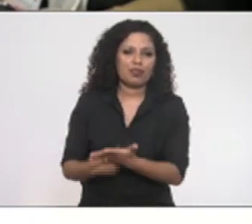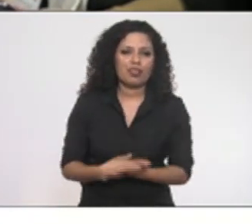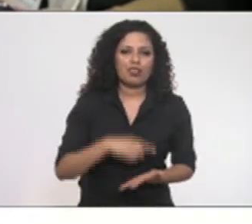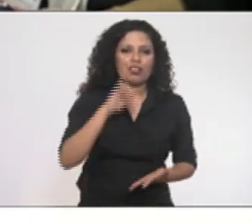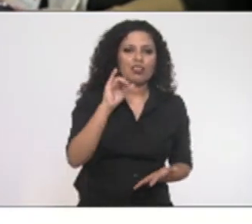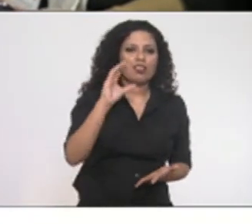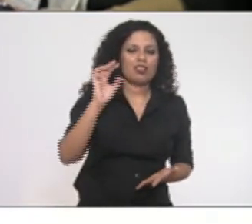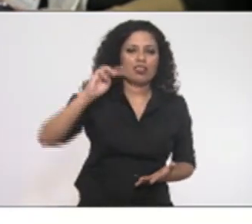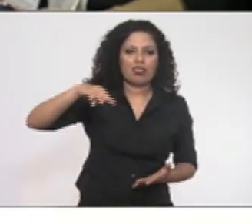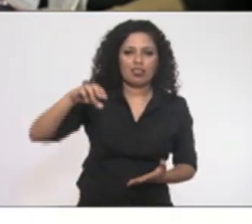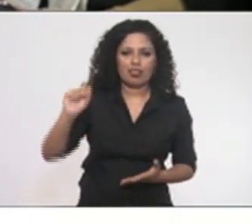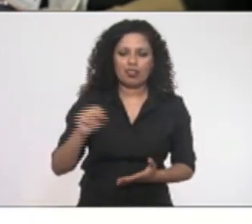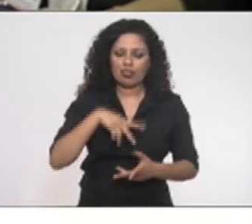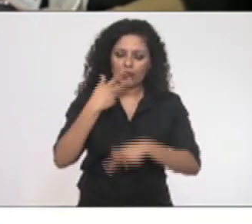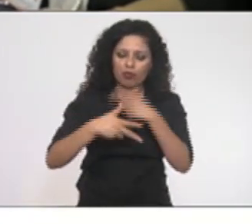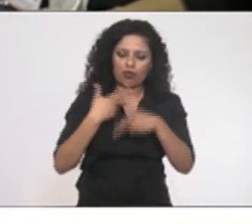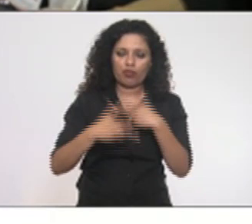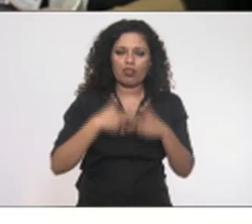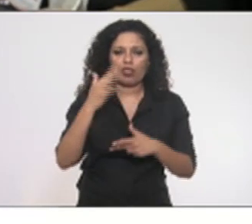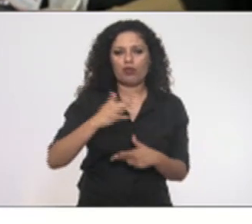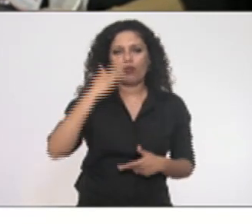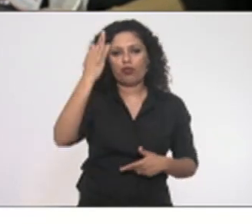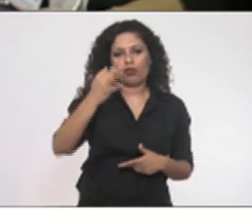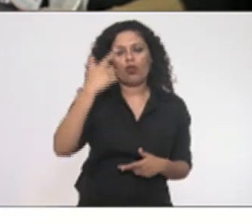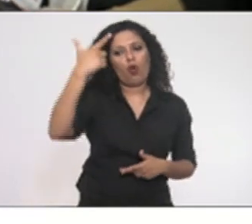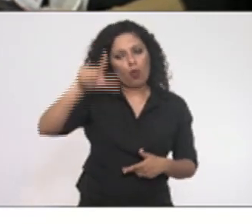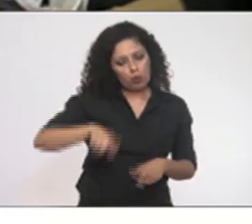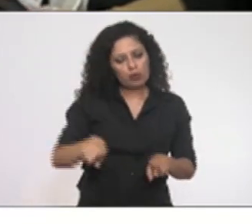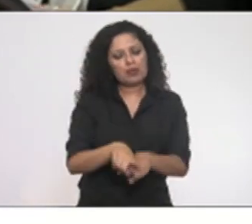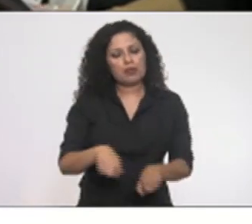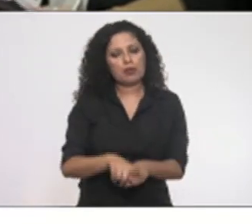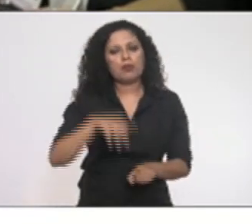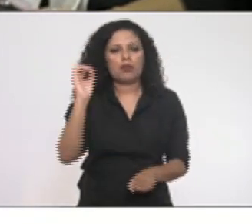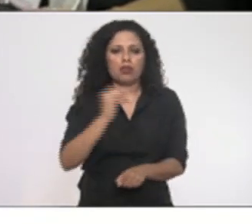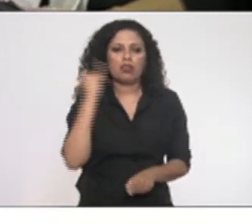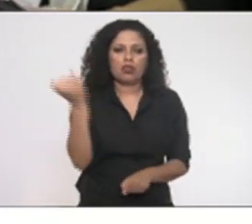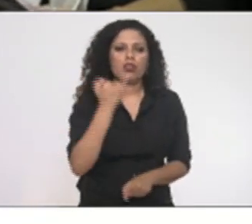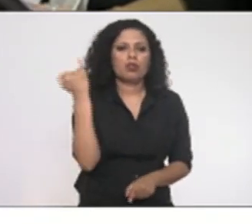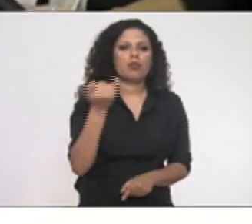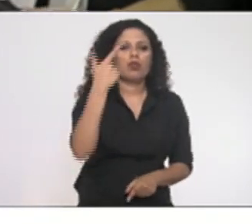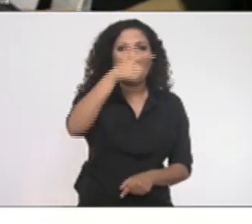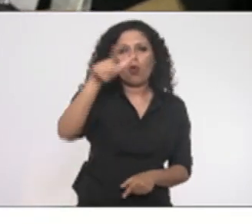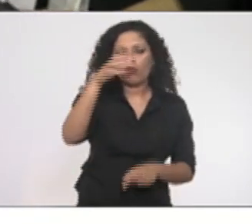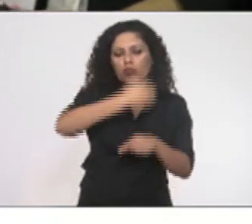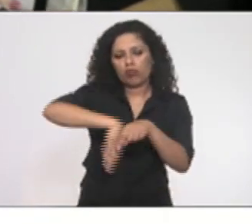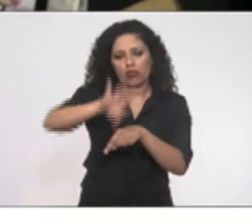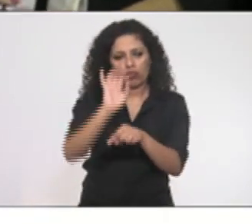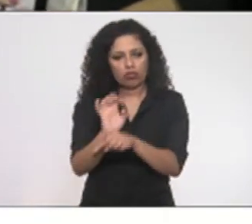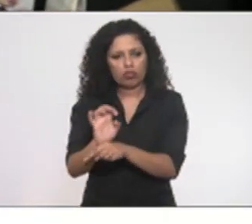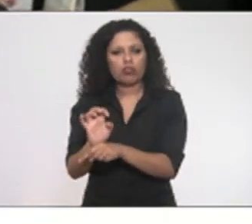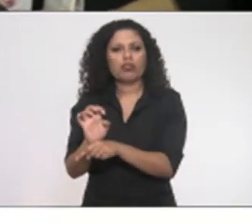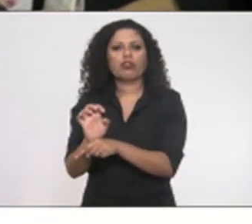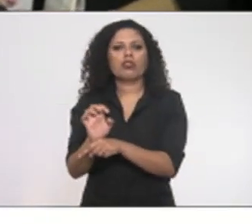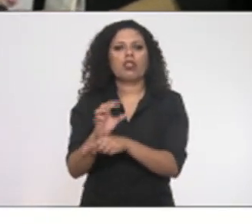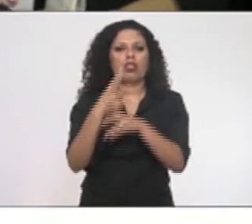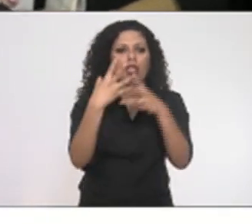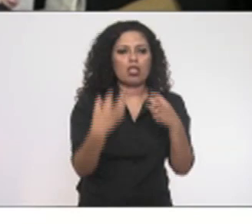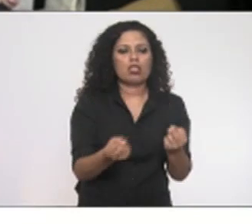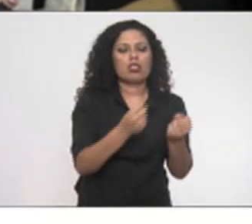para... Eu vou mostrar mais para frente um pouco. É outra etapa muito importante também, que todos os estados adiram a esse